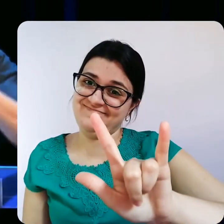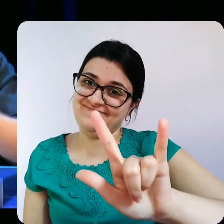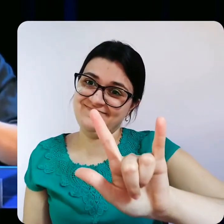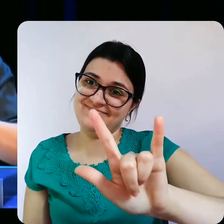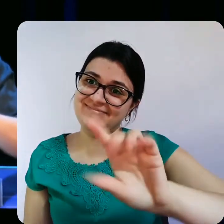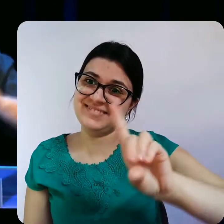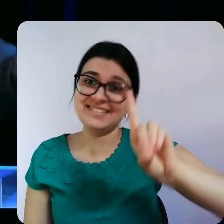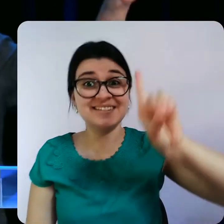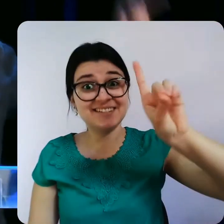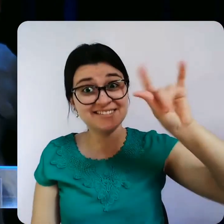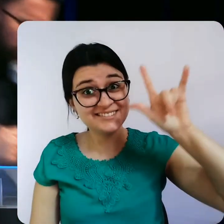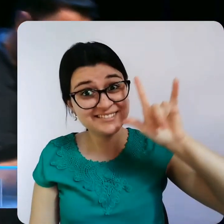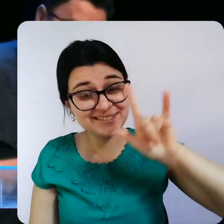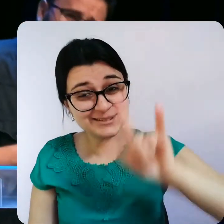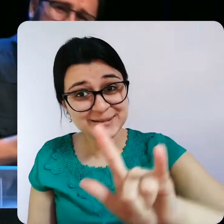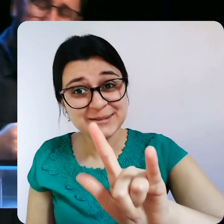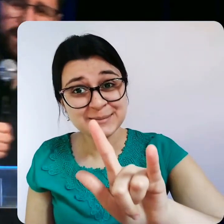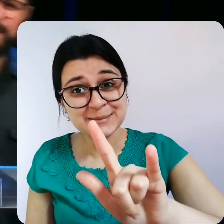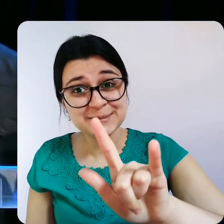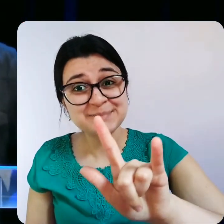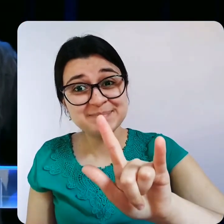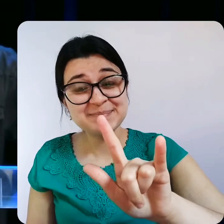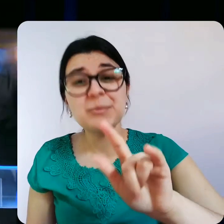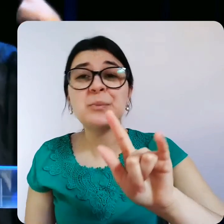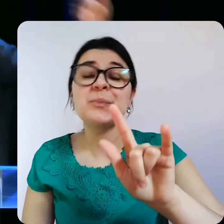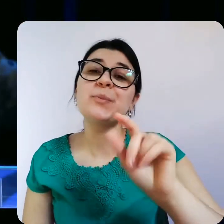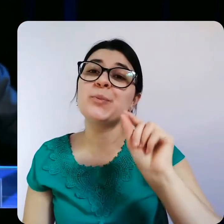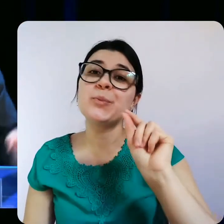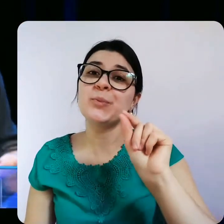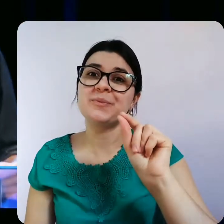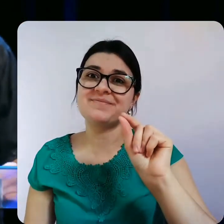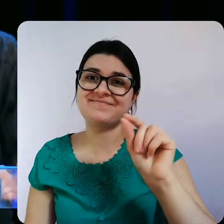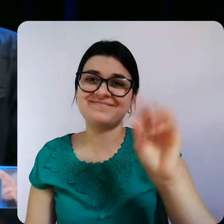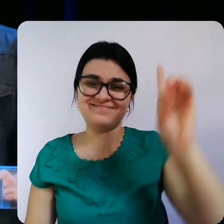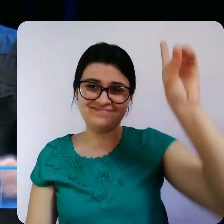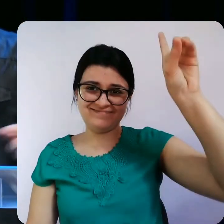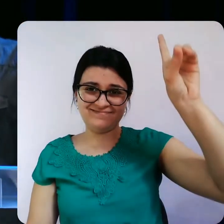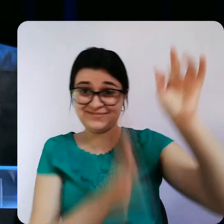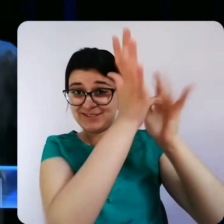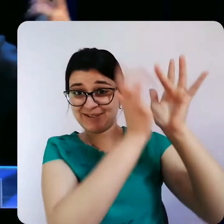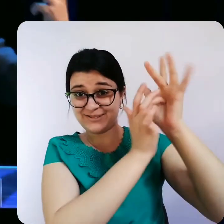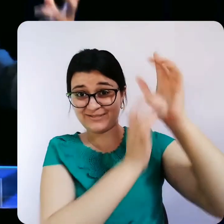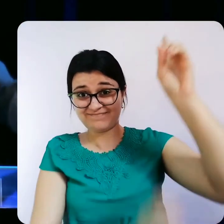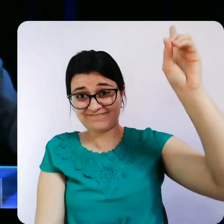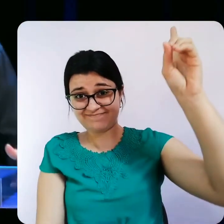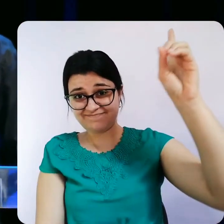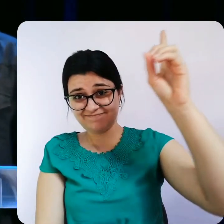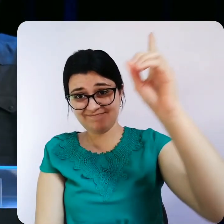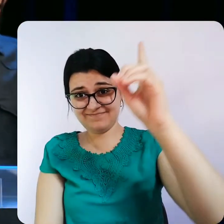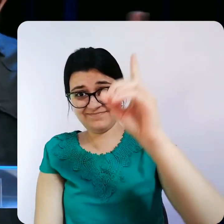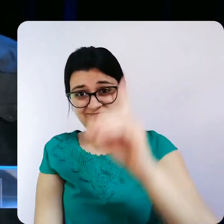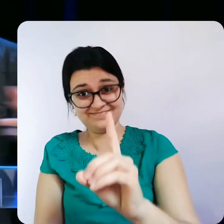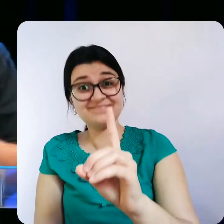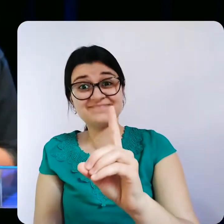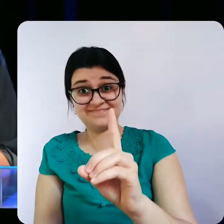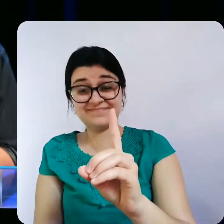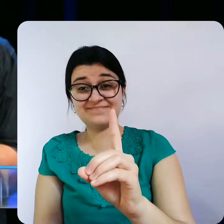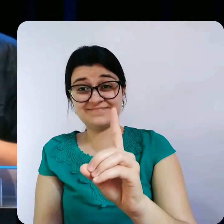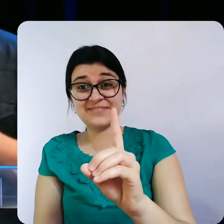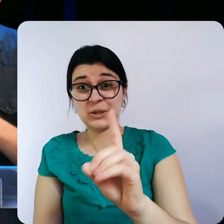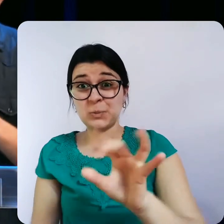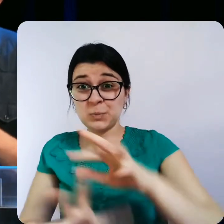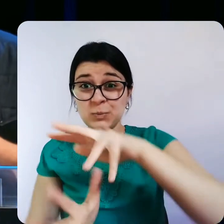Deus te ama, Ele enviou o seu próprio Filho quando chegou a plenitude dos tempos. quando chegou aquele período de maturidade, ele enviou o seu